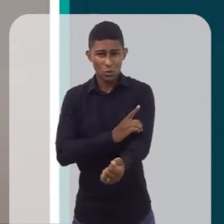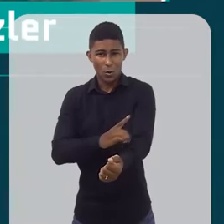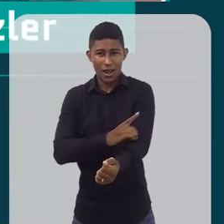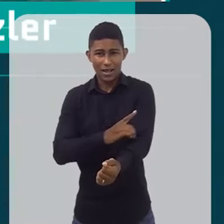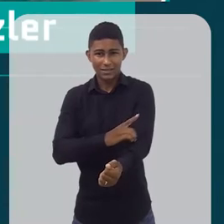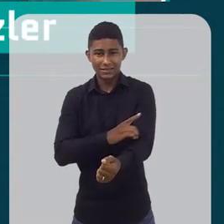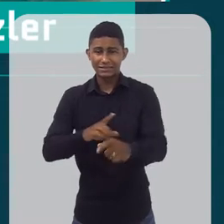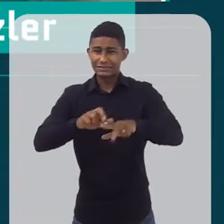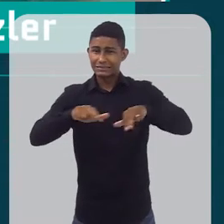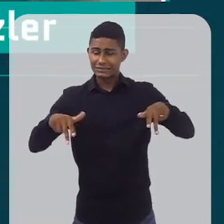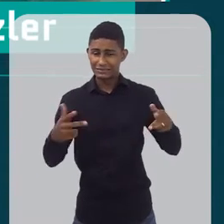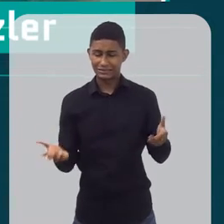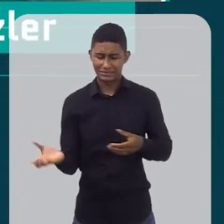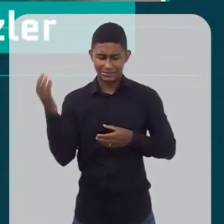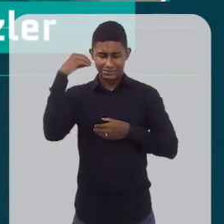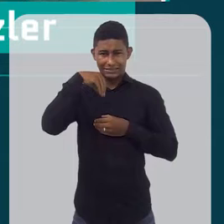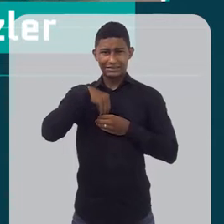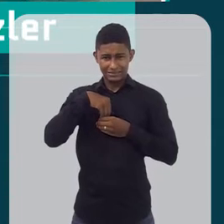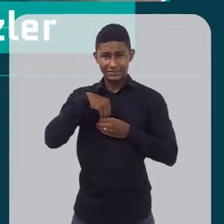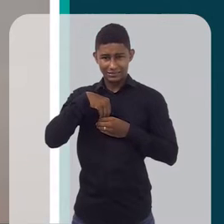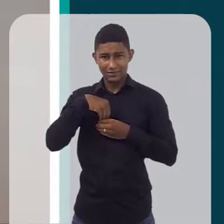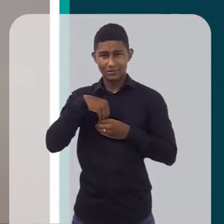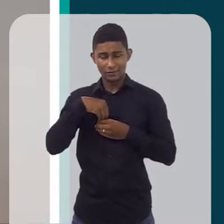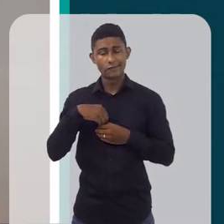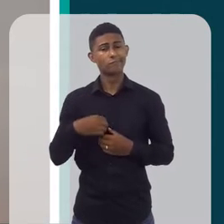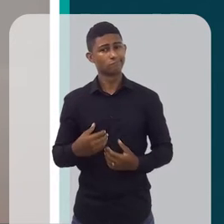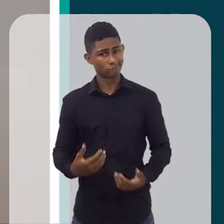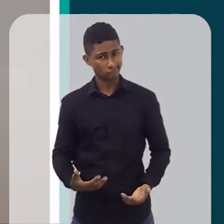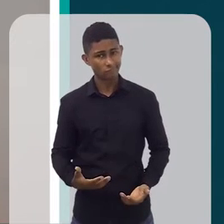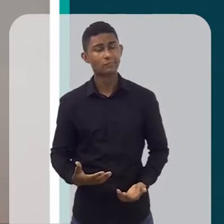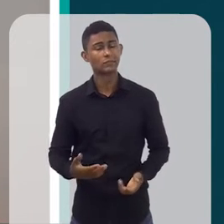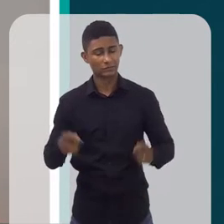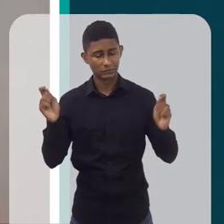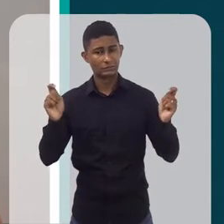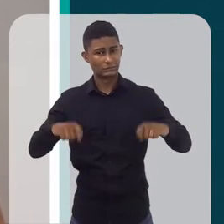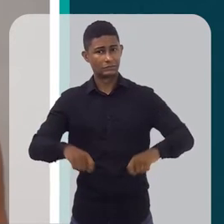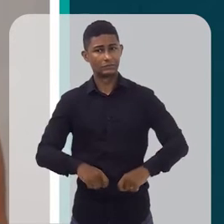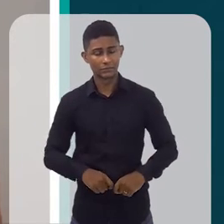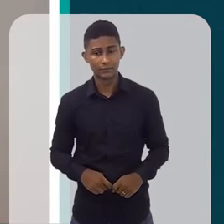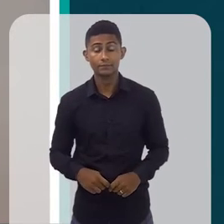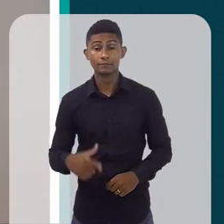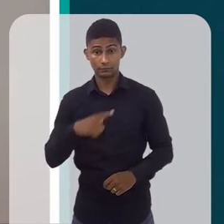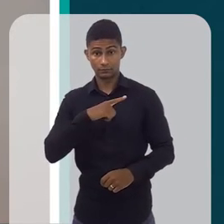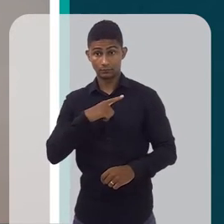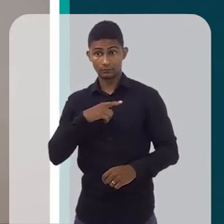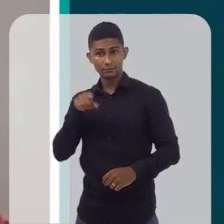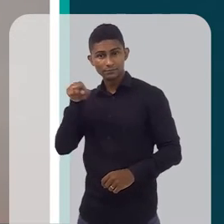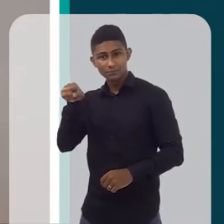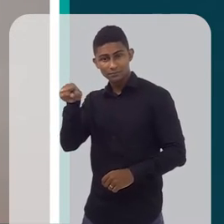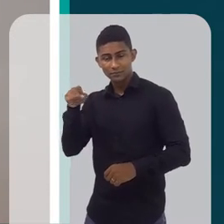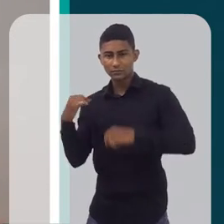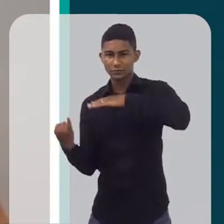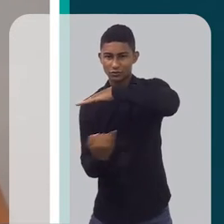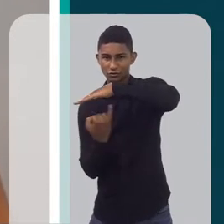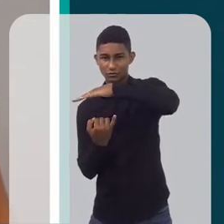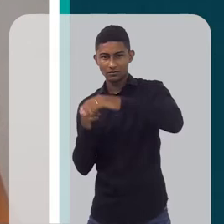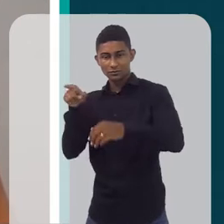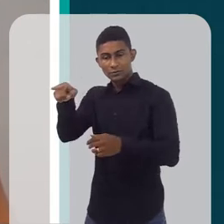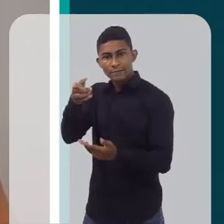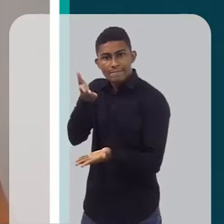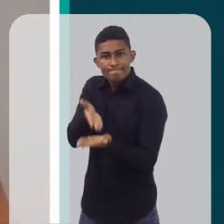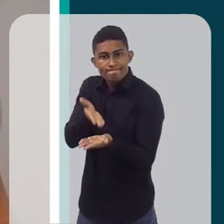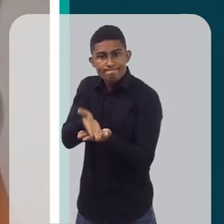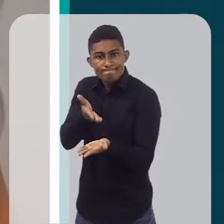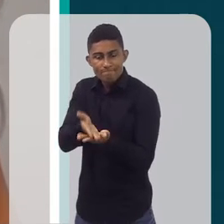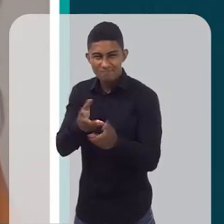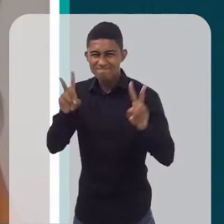doenças metabólicas, resistência insulínica. Então, a gente tem uma entidade, que é uma entidade que